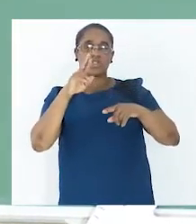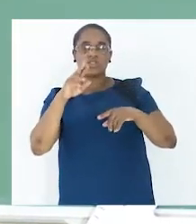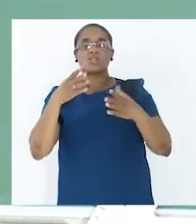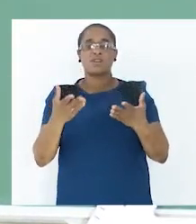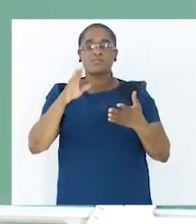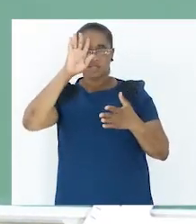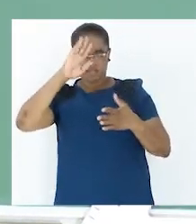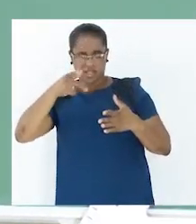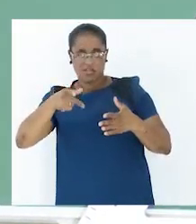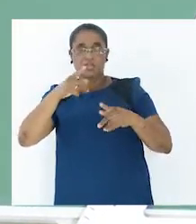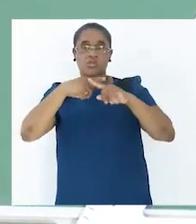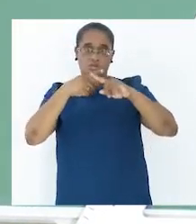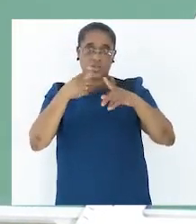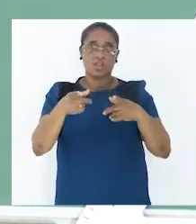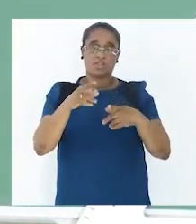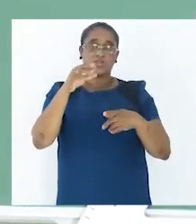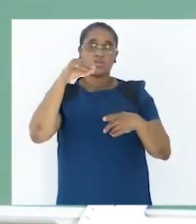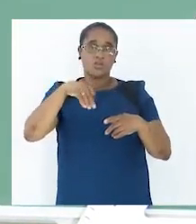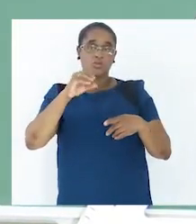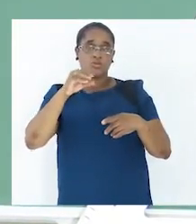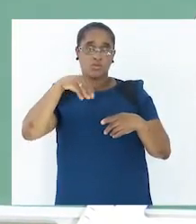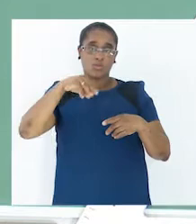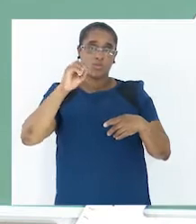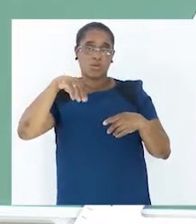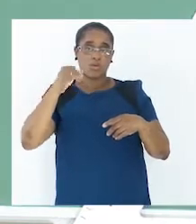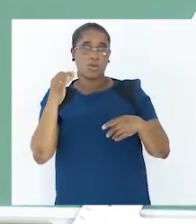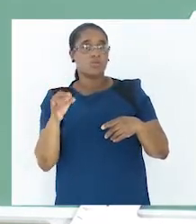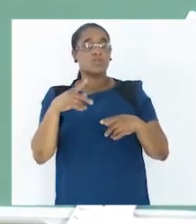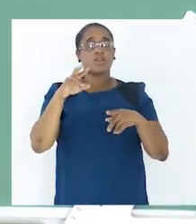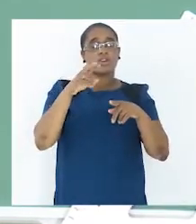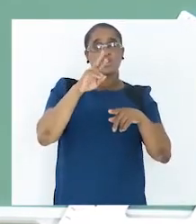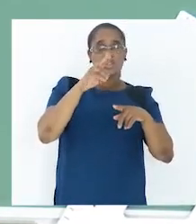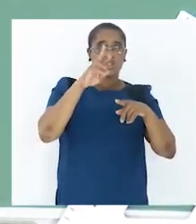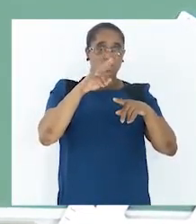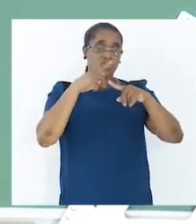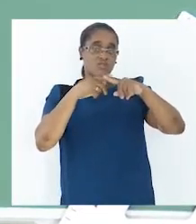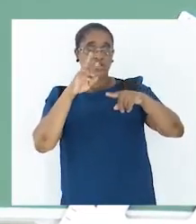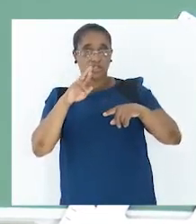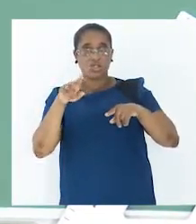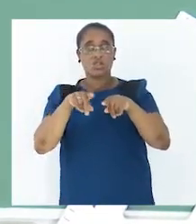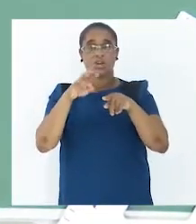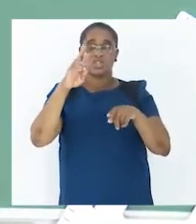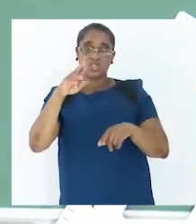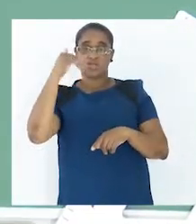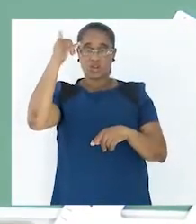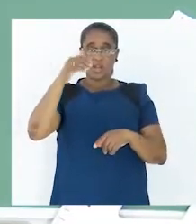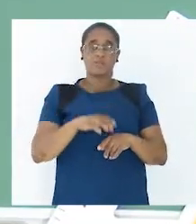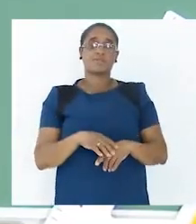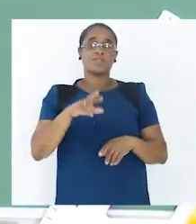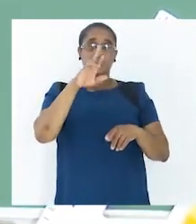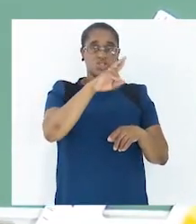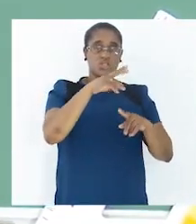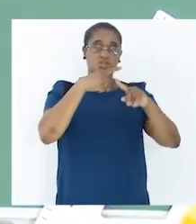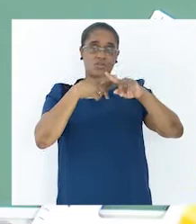multiplicar monómios dá x quadrado, x vezes 2 dá